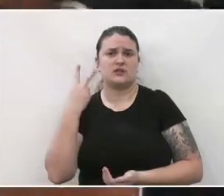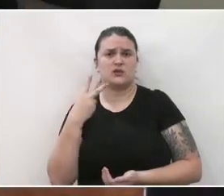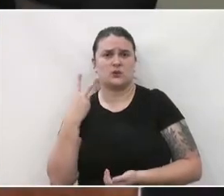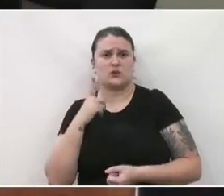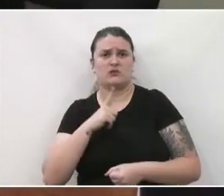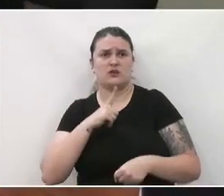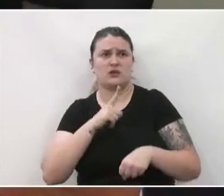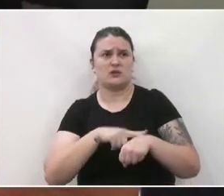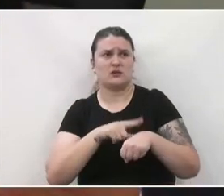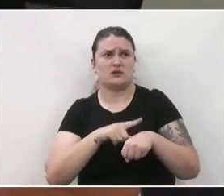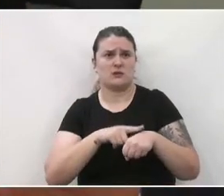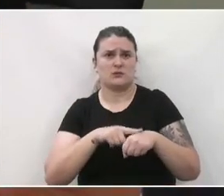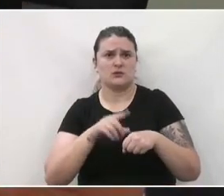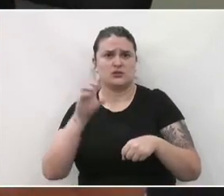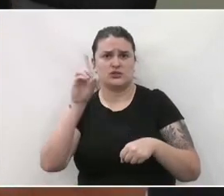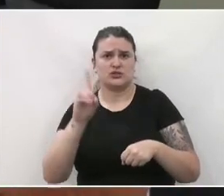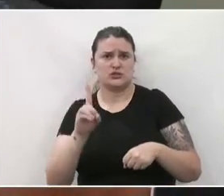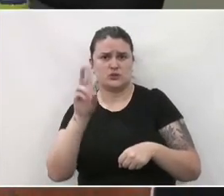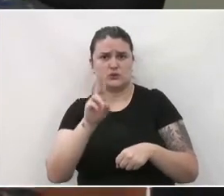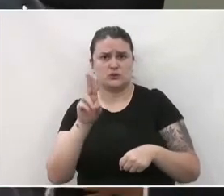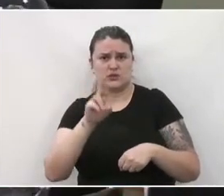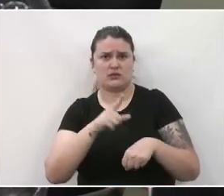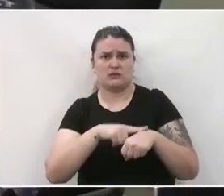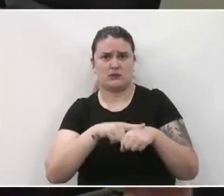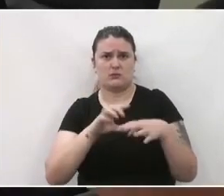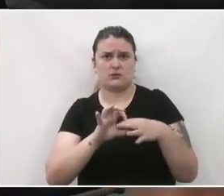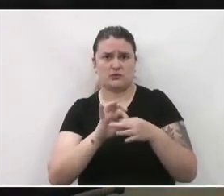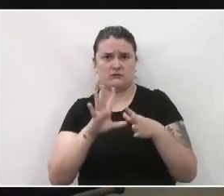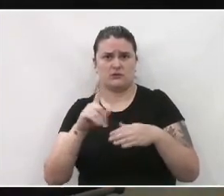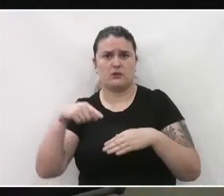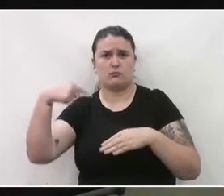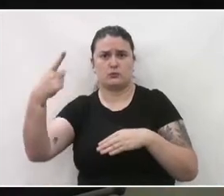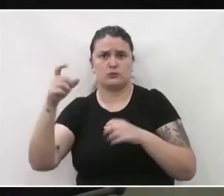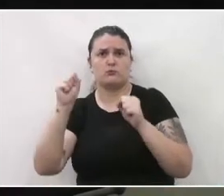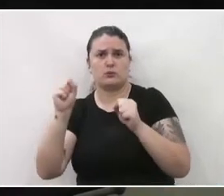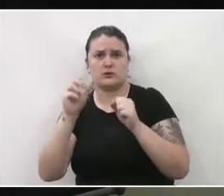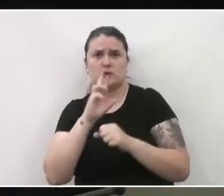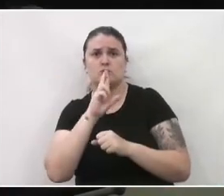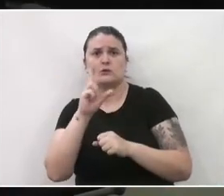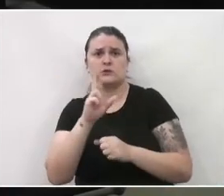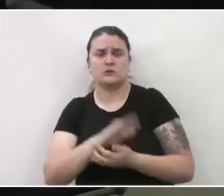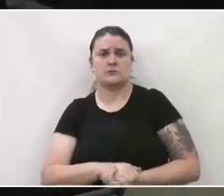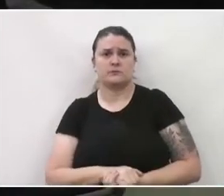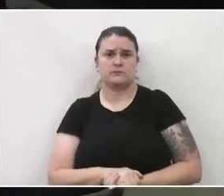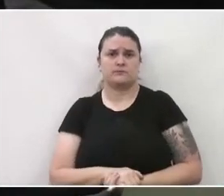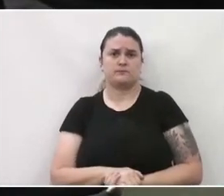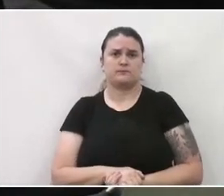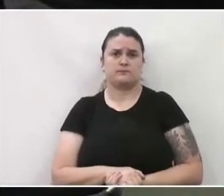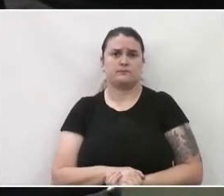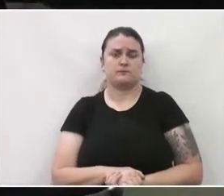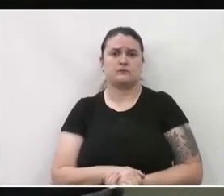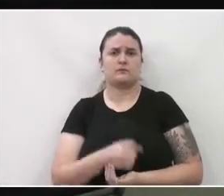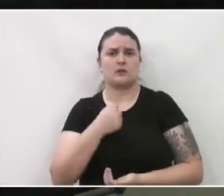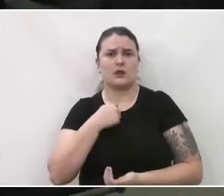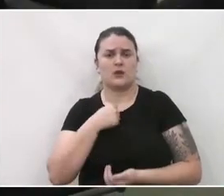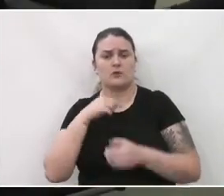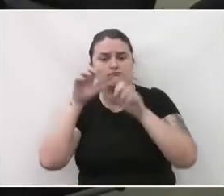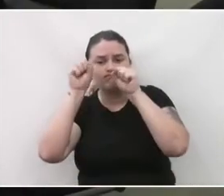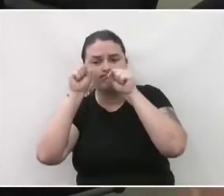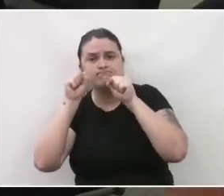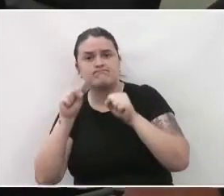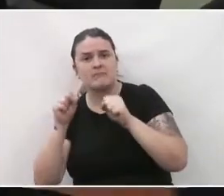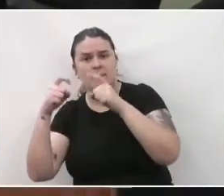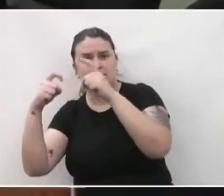utilizar o tempo dele na palavra livre, daí posteriormente, ao final da sessão, o senhor vai ter... eu acompanho um médico,